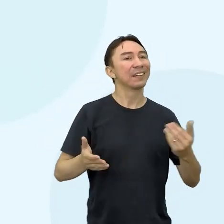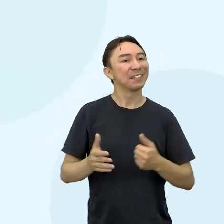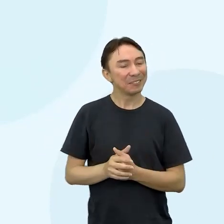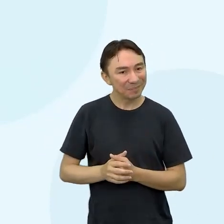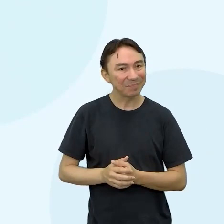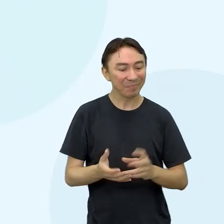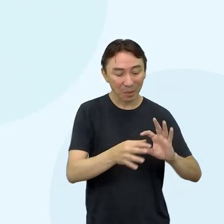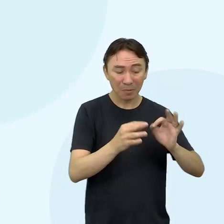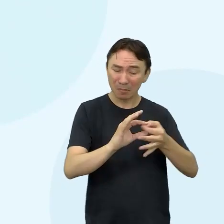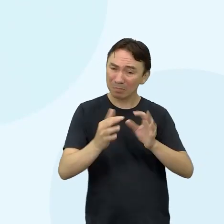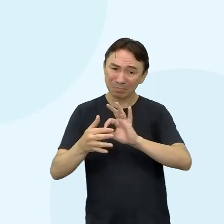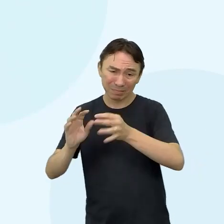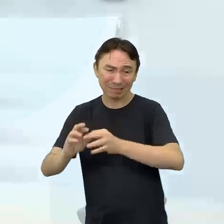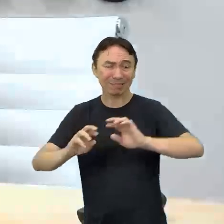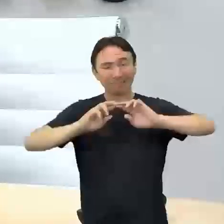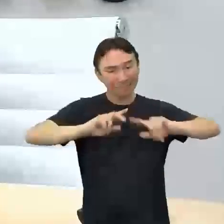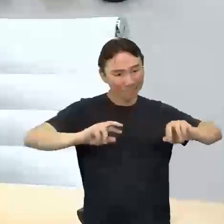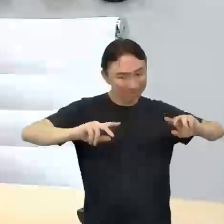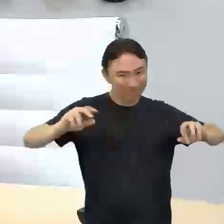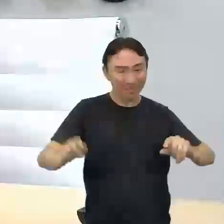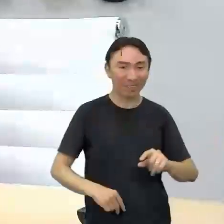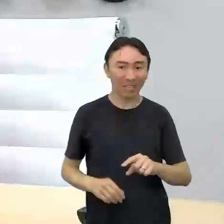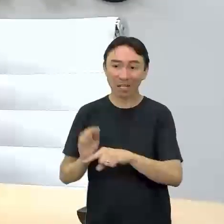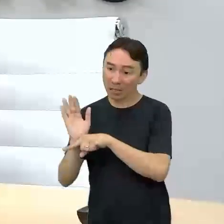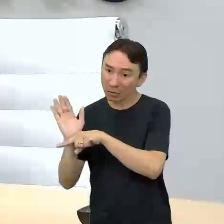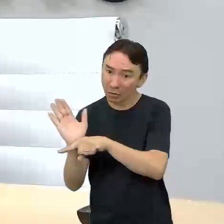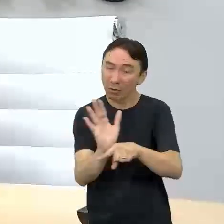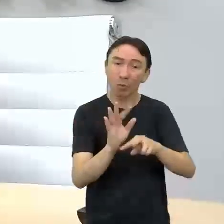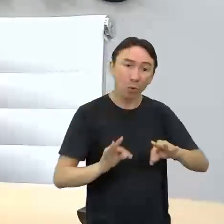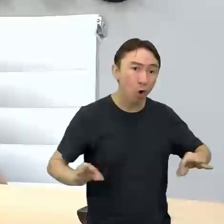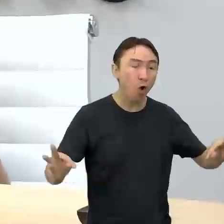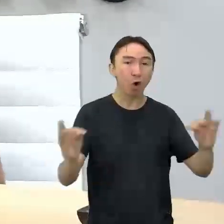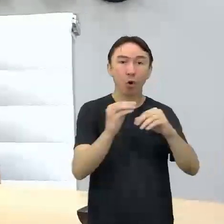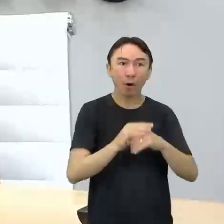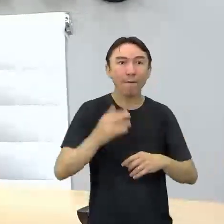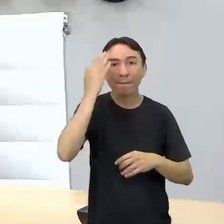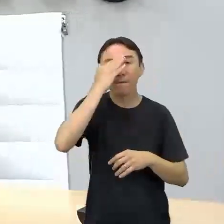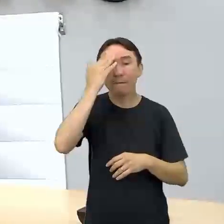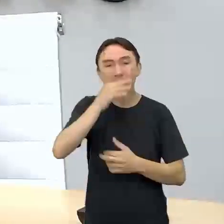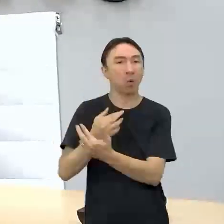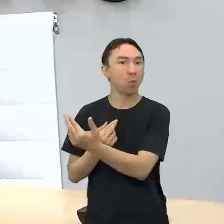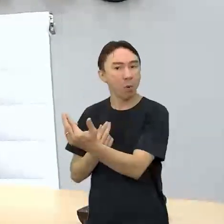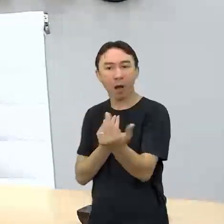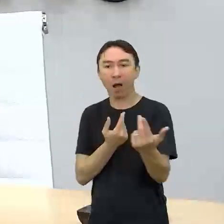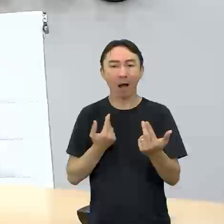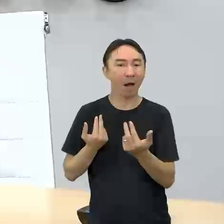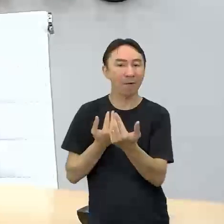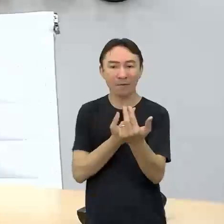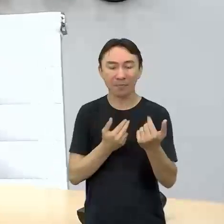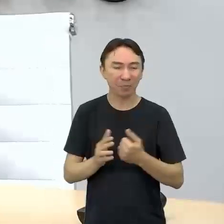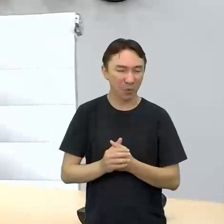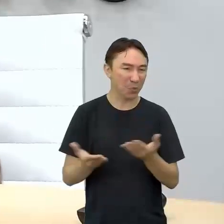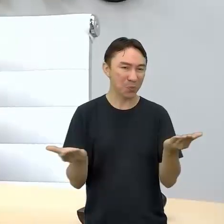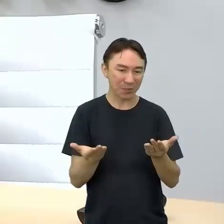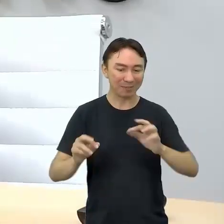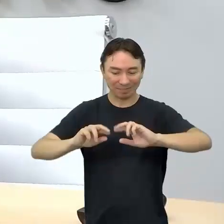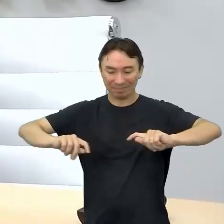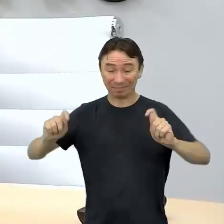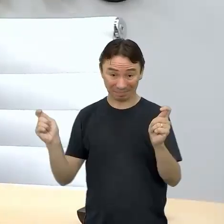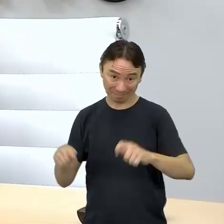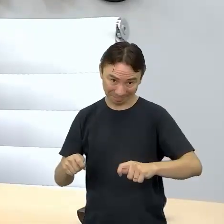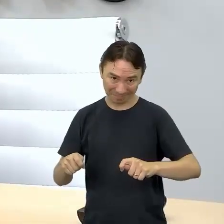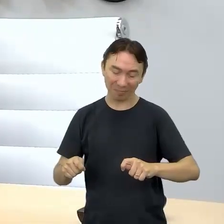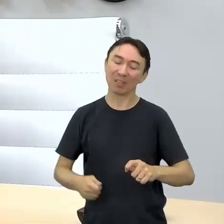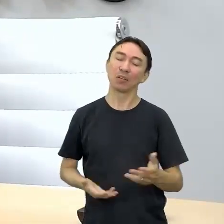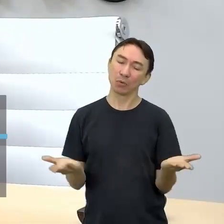que levem ao entendimento mútuo. É isso aí, então a gente vai trabalhar com essas competências hoje, como eu falei aí nessa